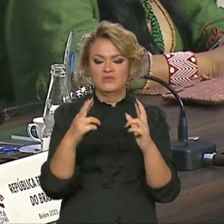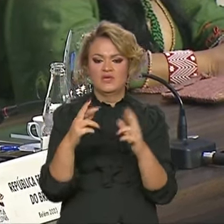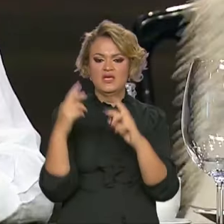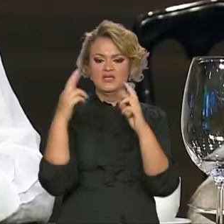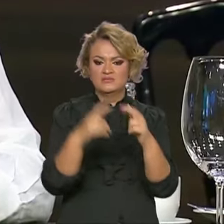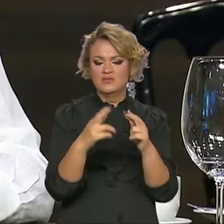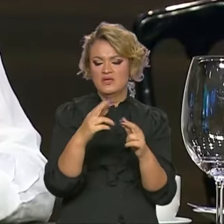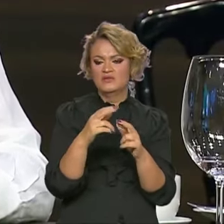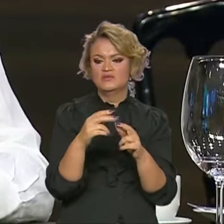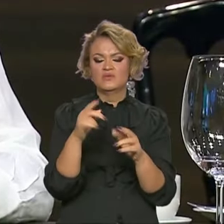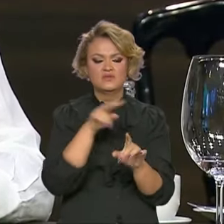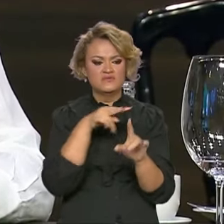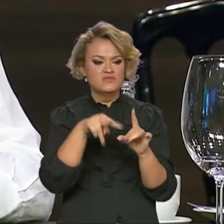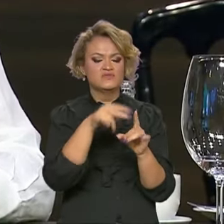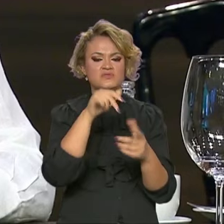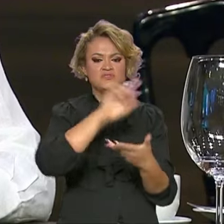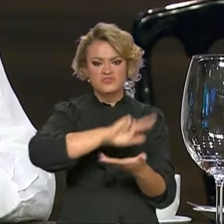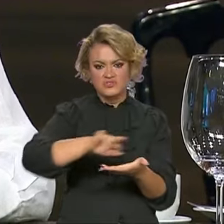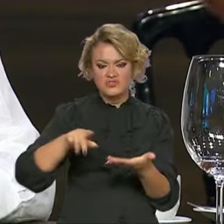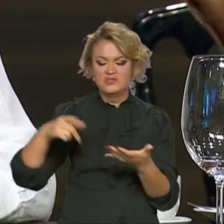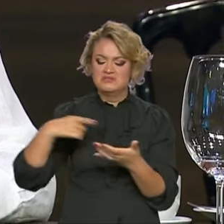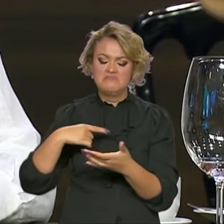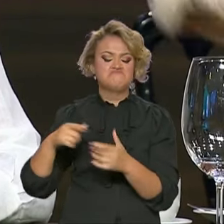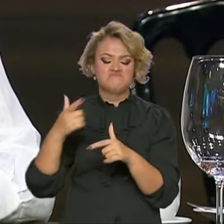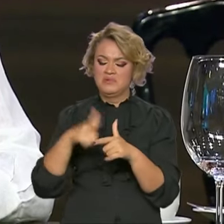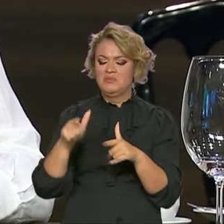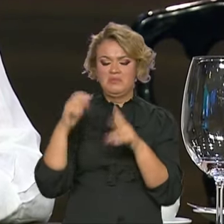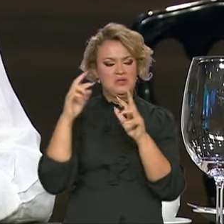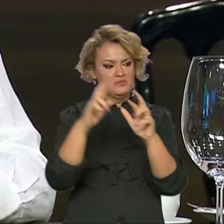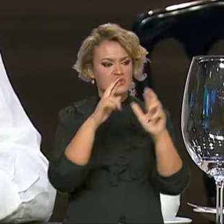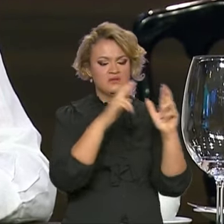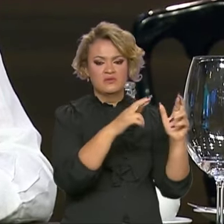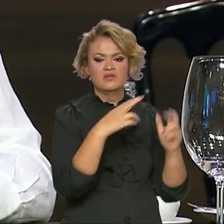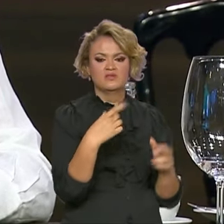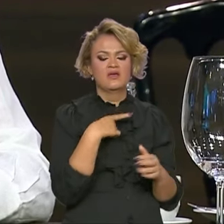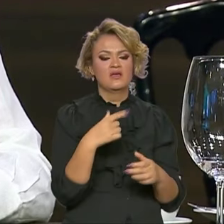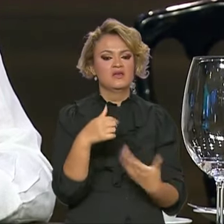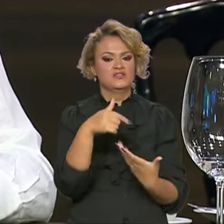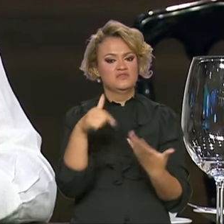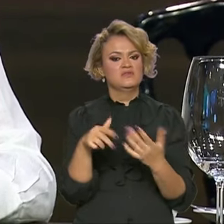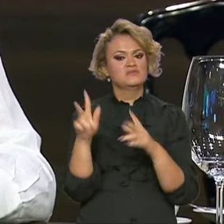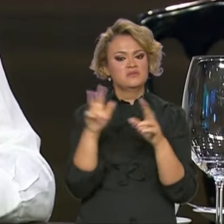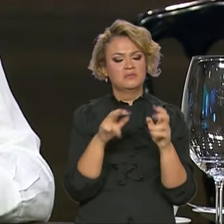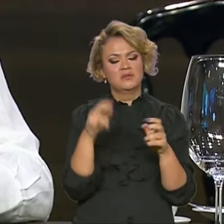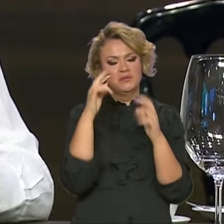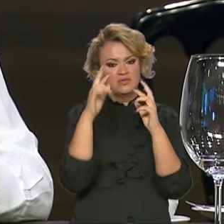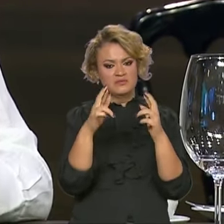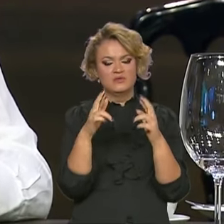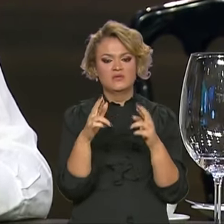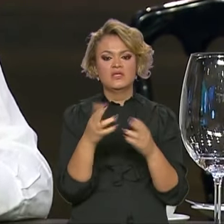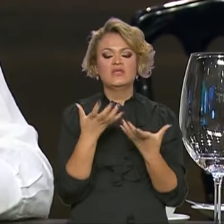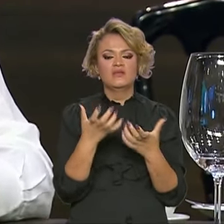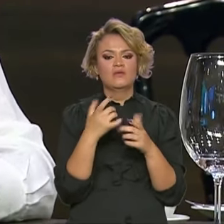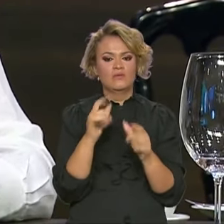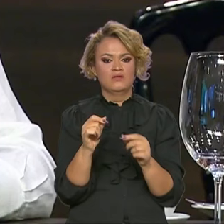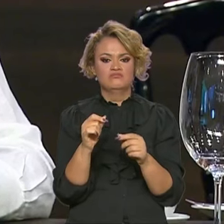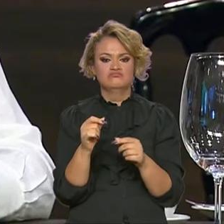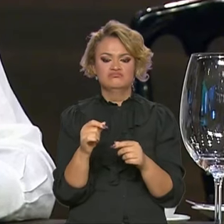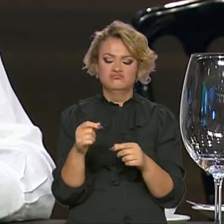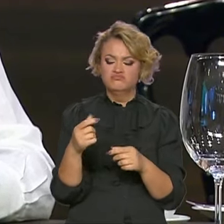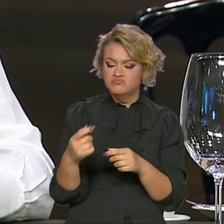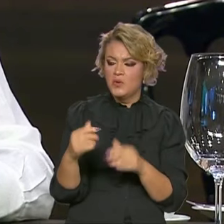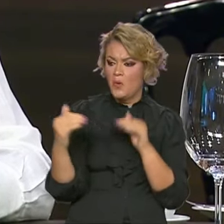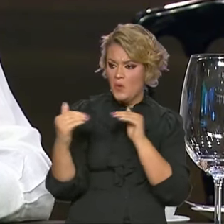a todas as visões distintas das nações sobre os diversos temas, com a busca do bem